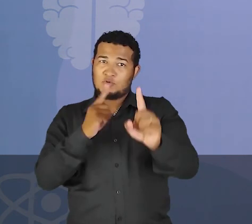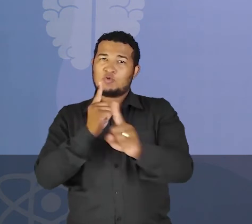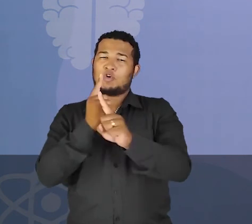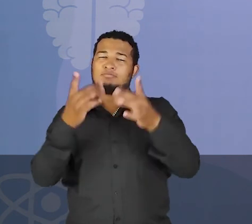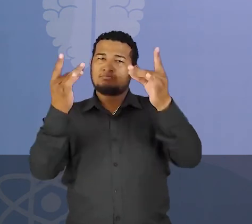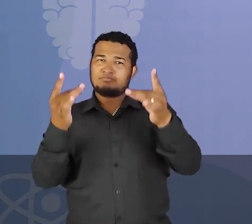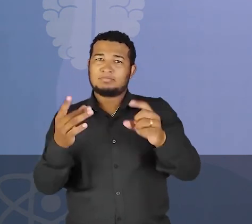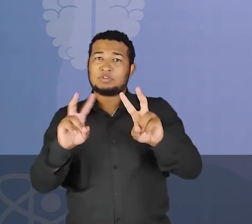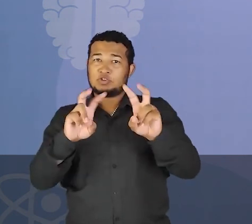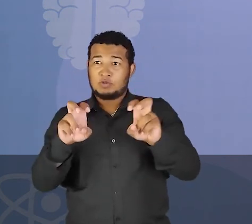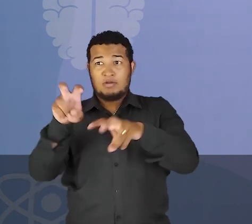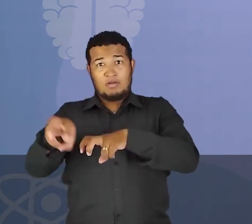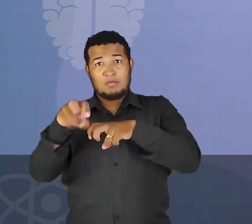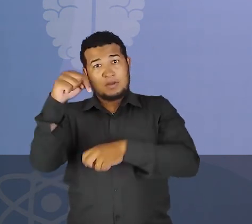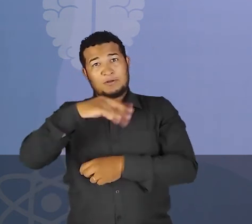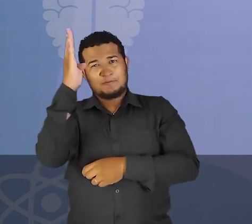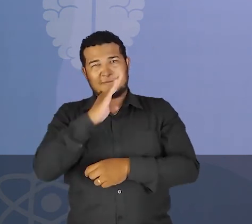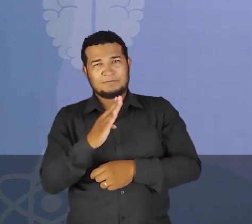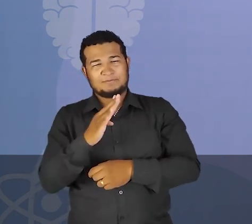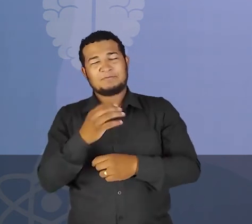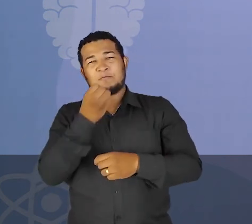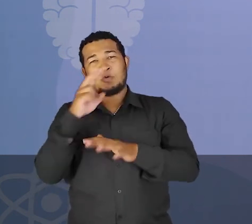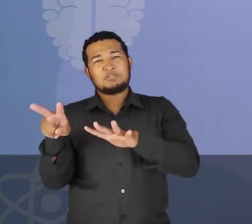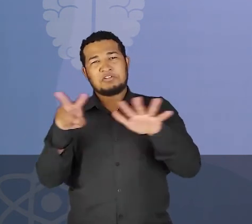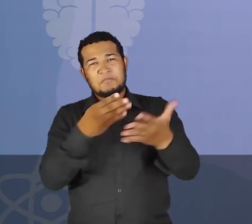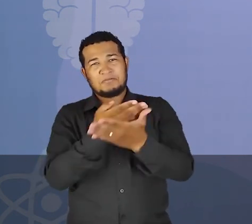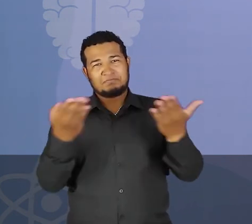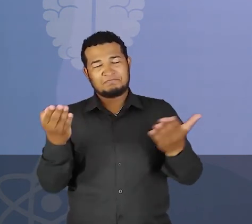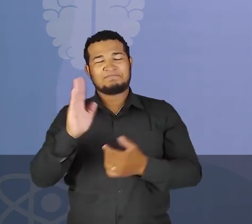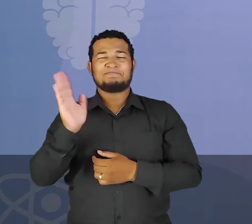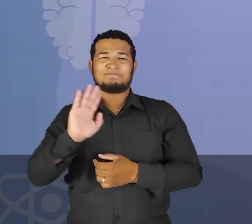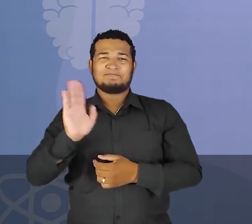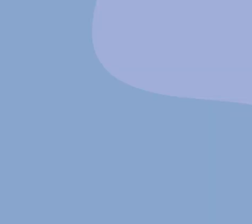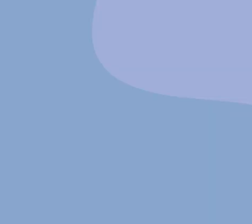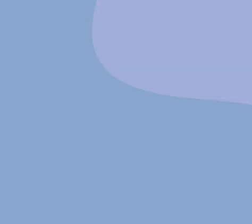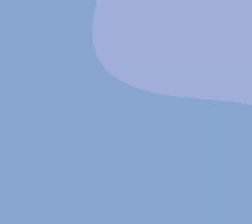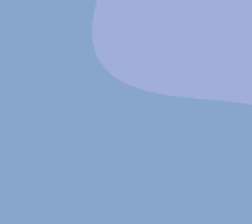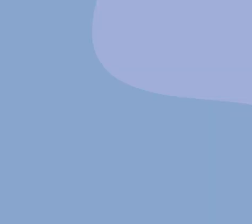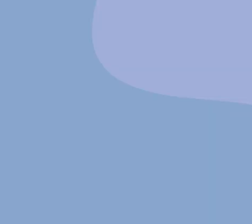falando aí sobre a agricultura no Brasil. Boa semana a todos e até a próxima.